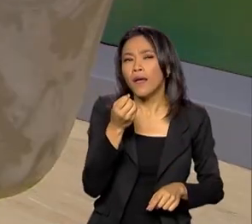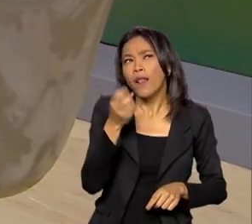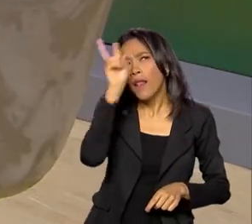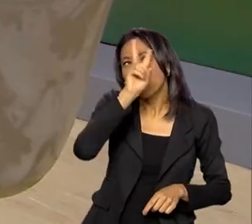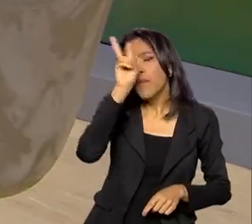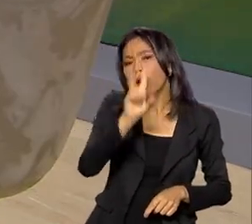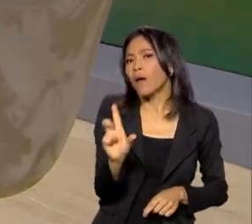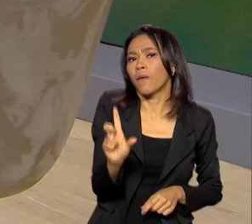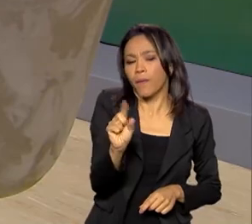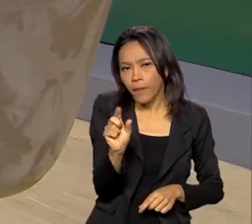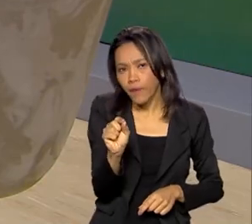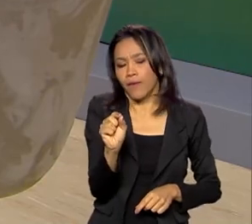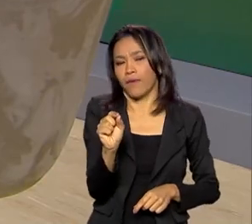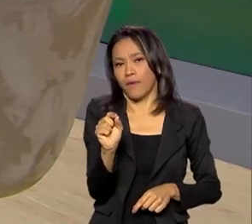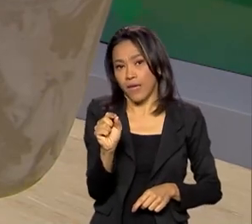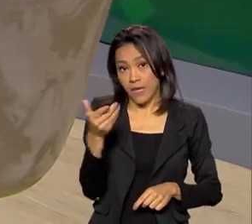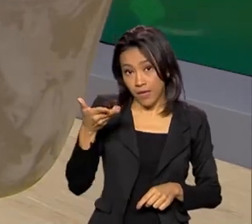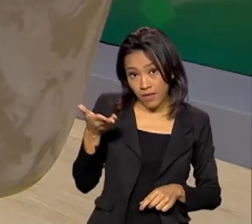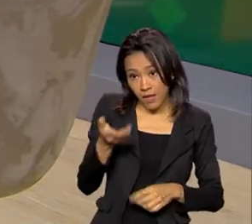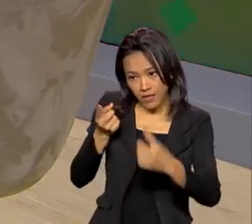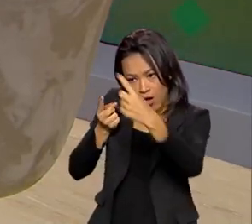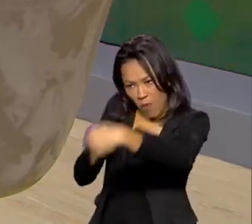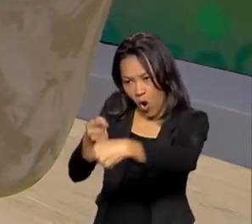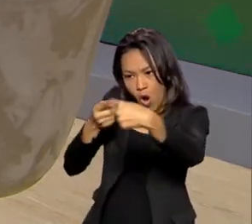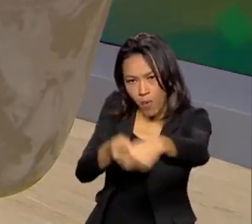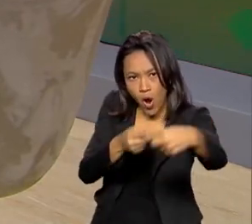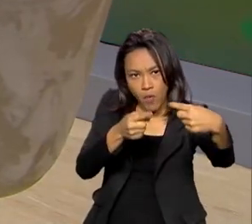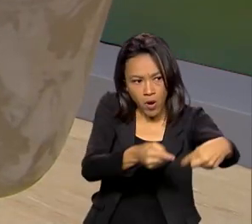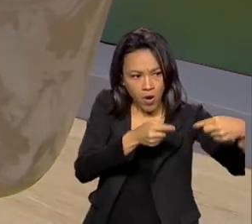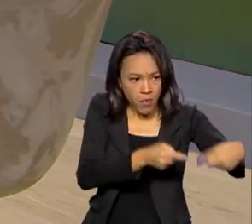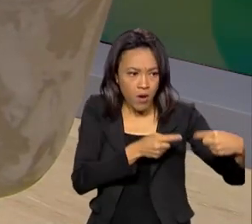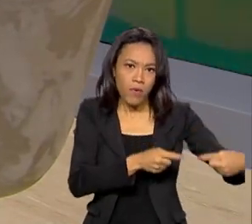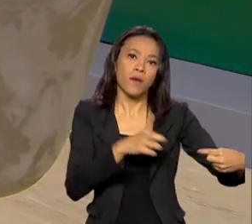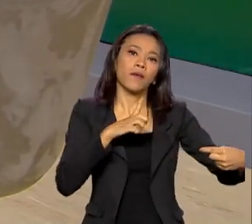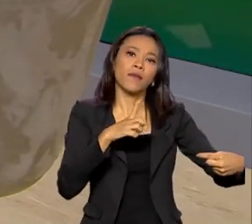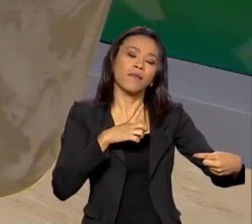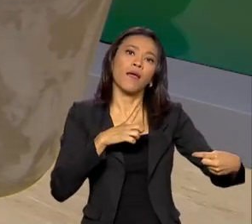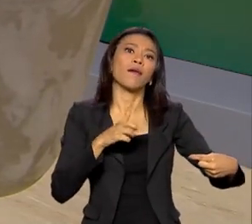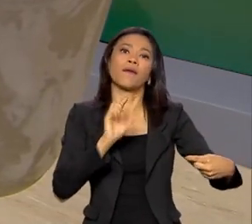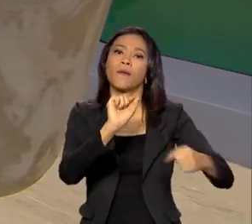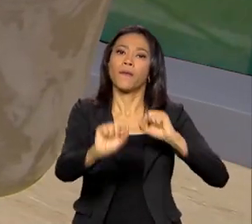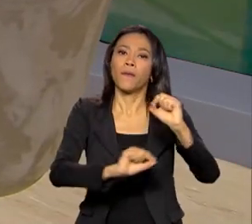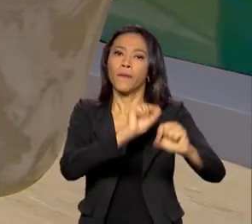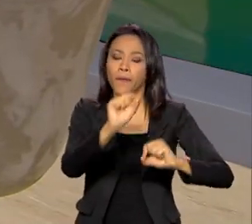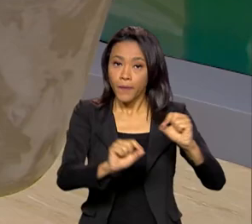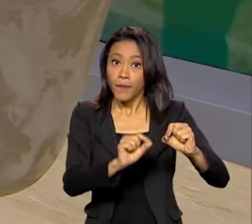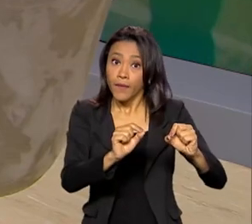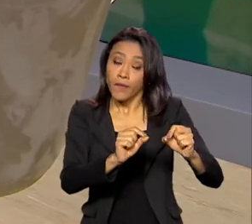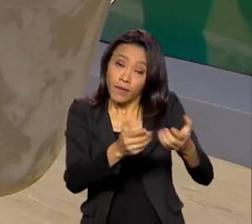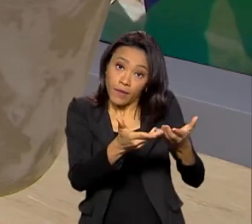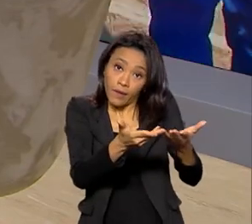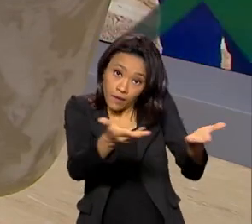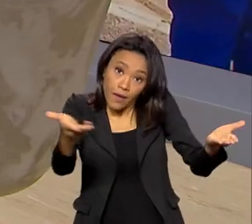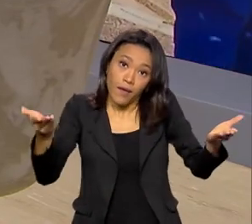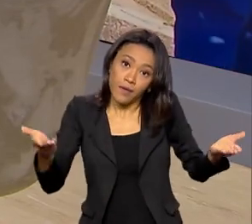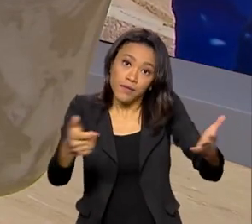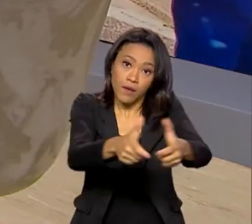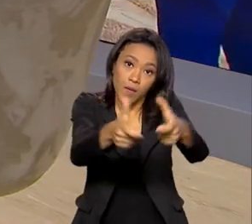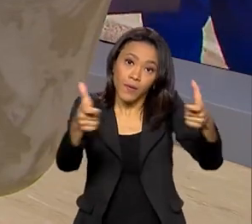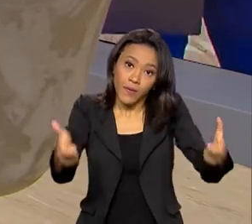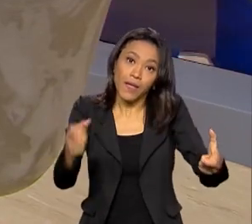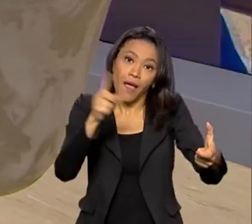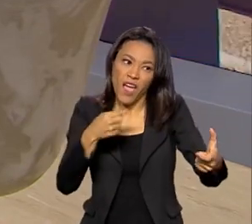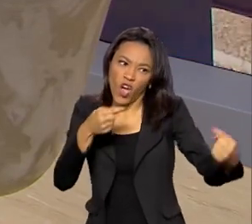os Correios, dentro dessa competição acirrada que existe entre os nossos clientes, que também são muitos deles